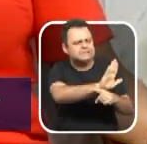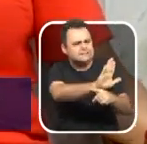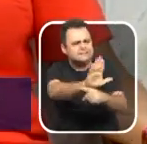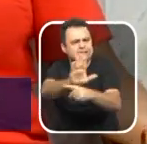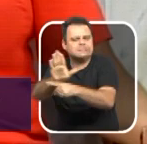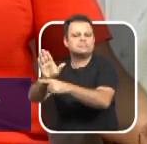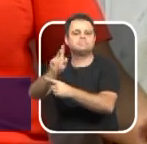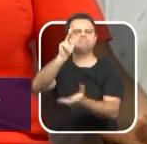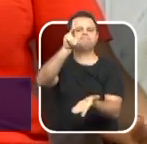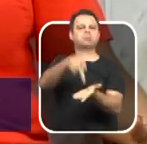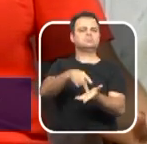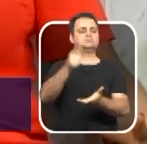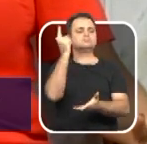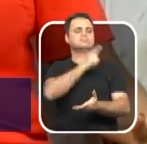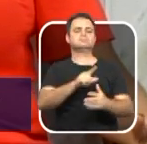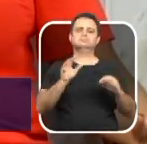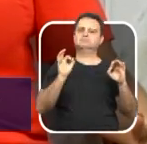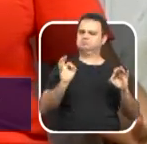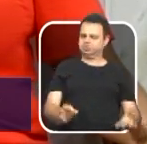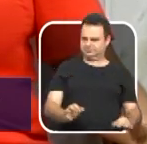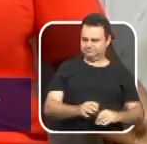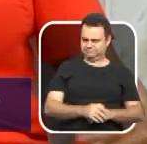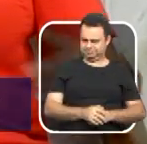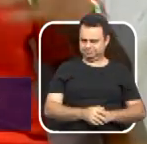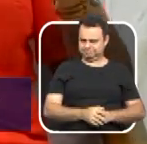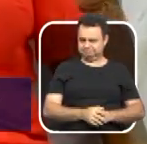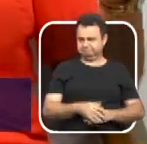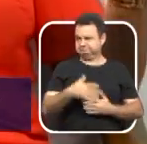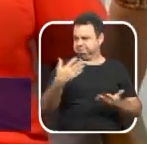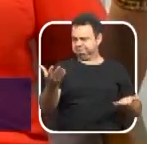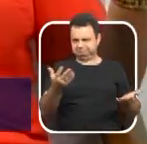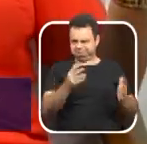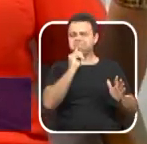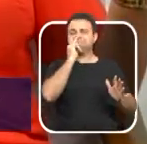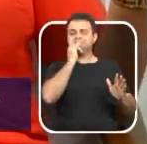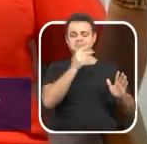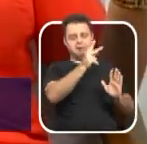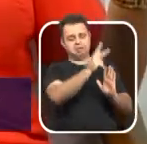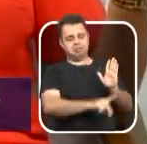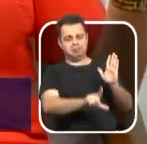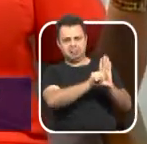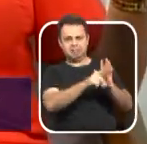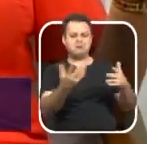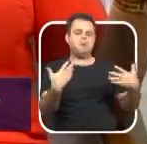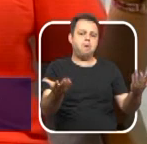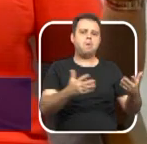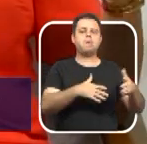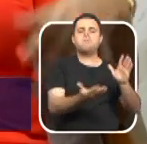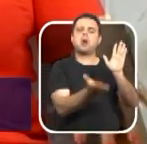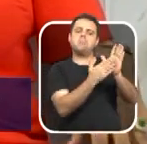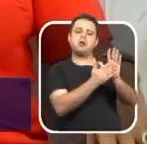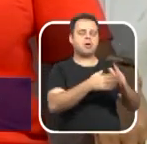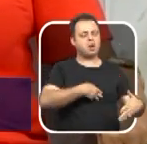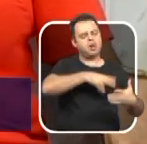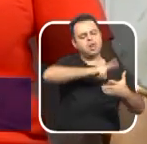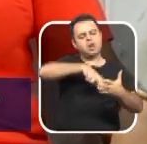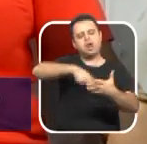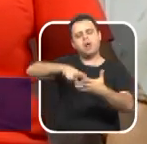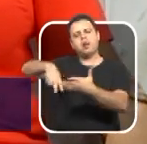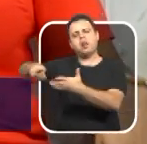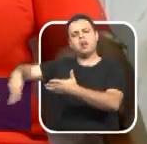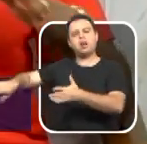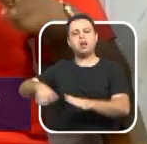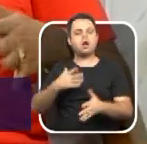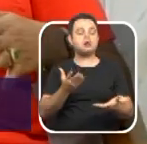lendo propostas aqui, sancionar e ela não ter eficácia para a população. E essa proposta, né,